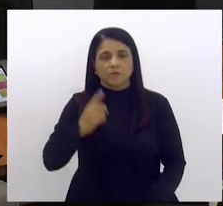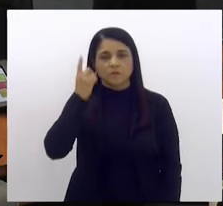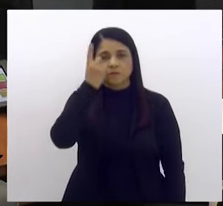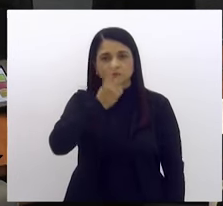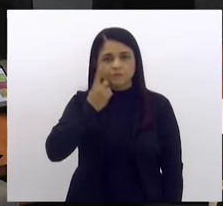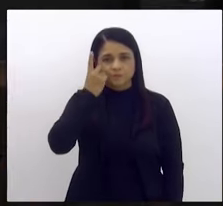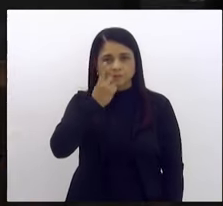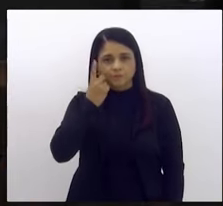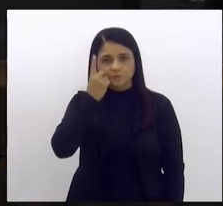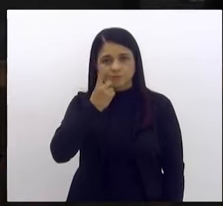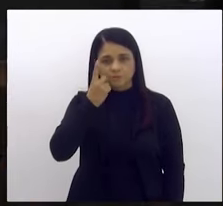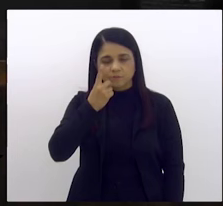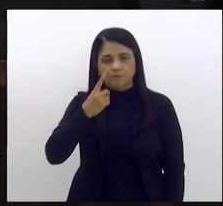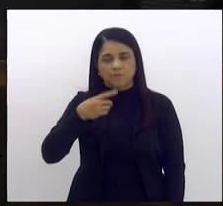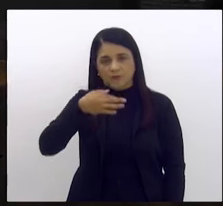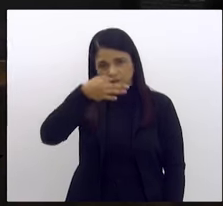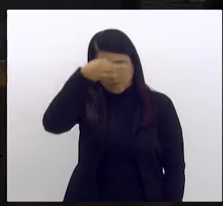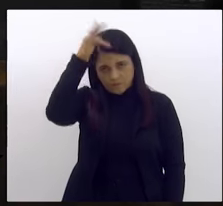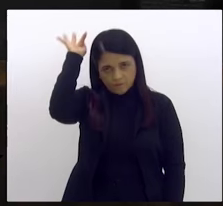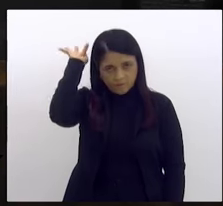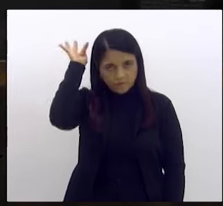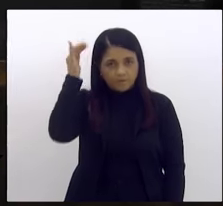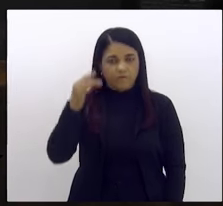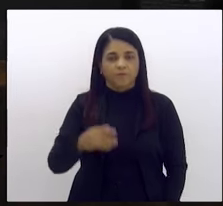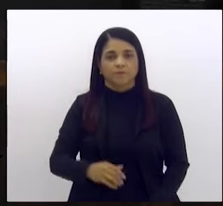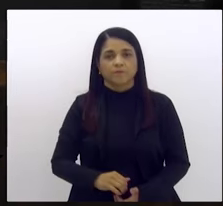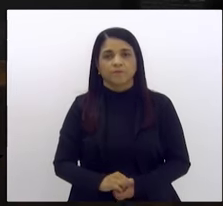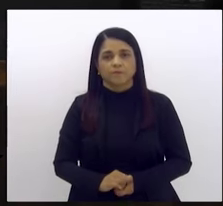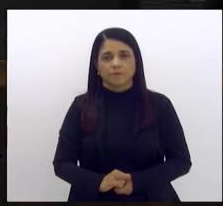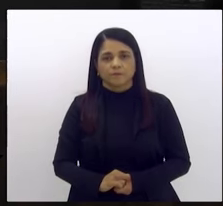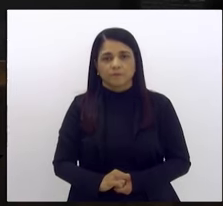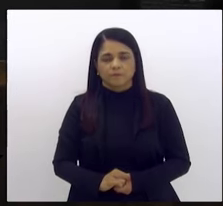Deputado Fred Pacheco.